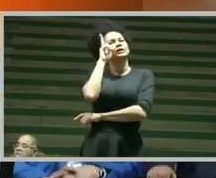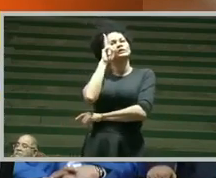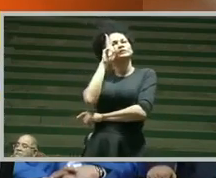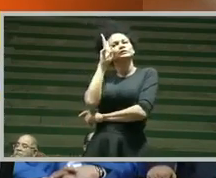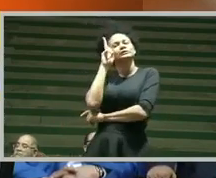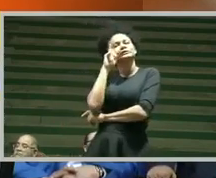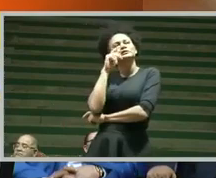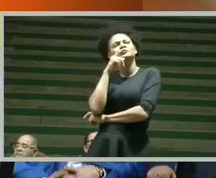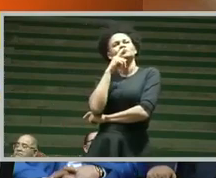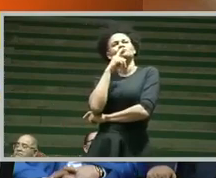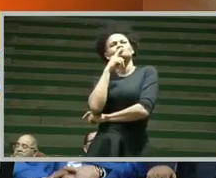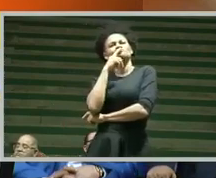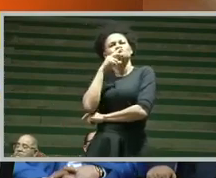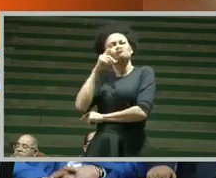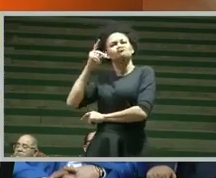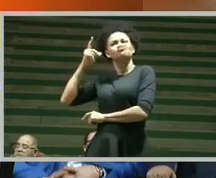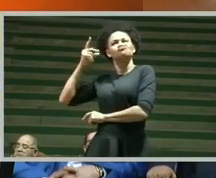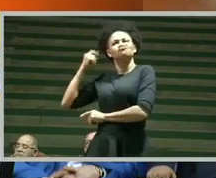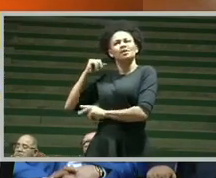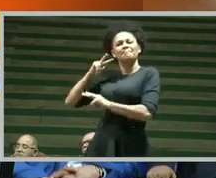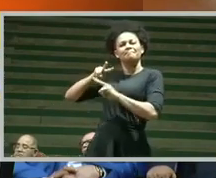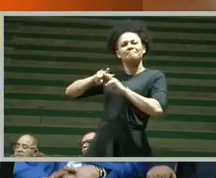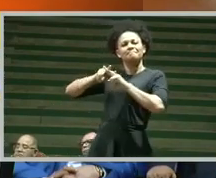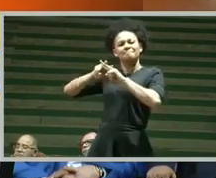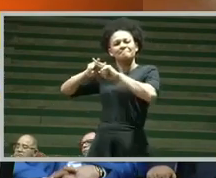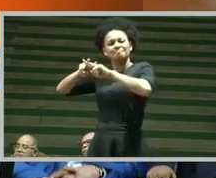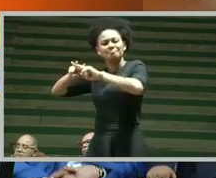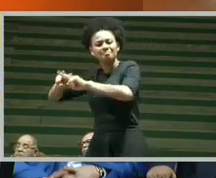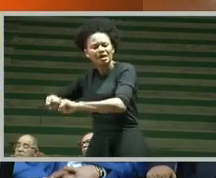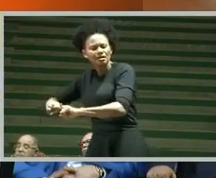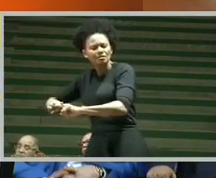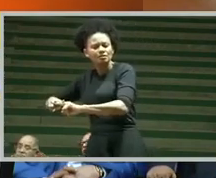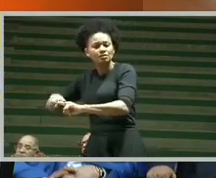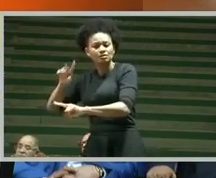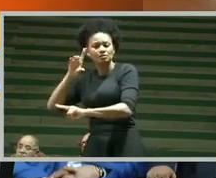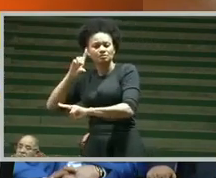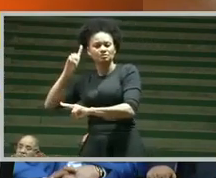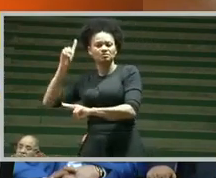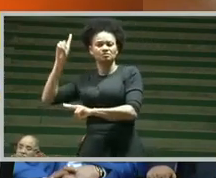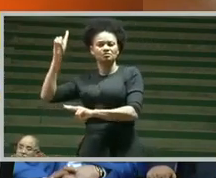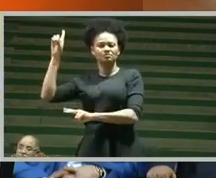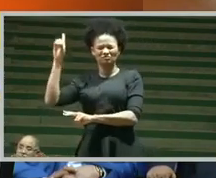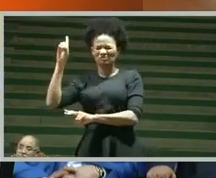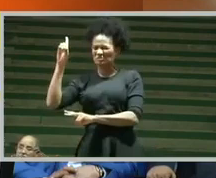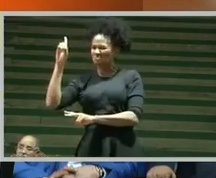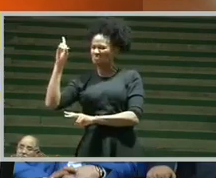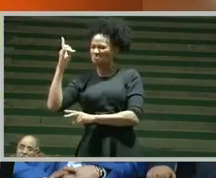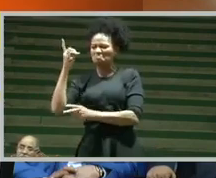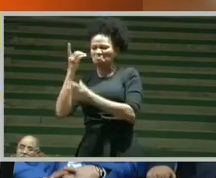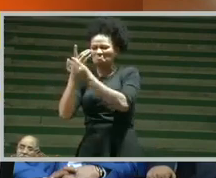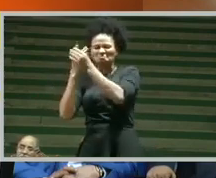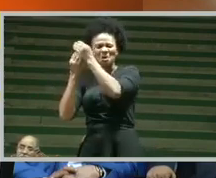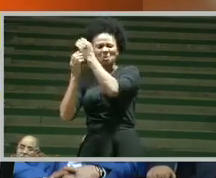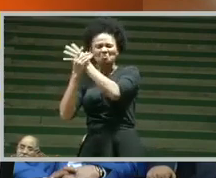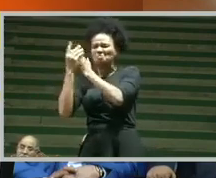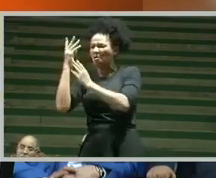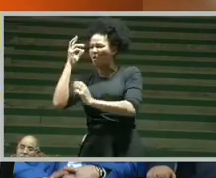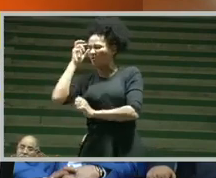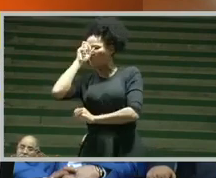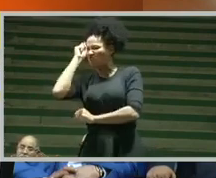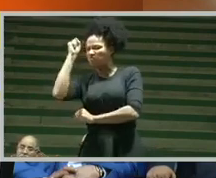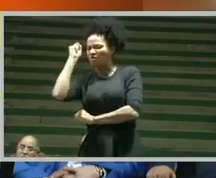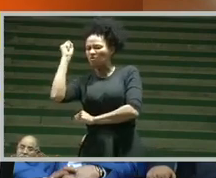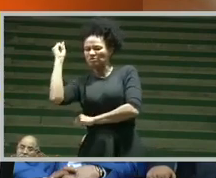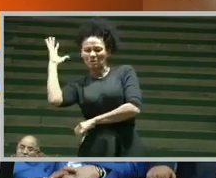tempo em que eles passaram no cativeiro e que Deus, com mão forte, os